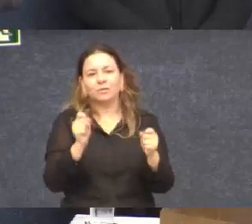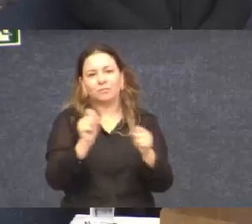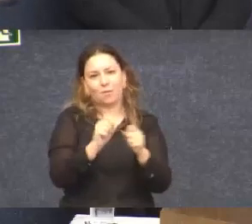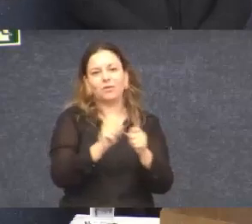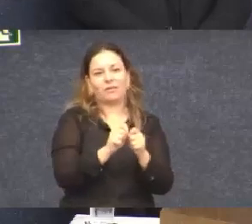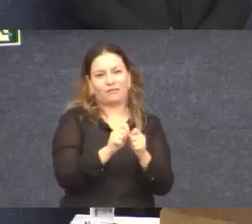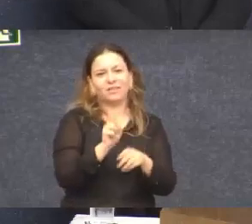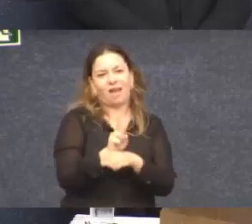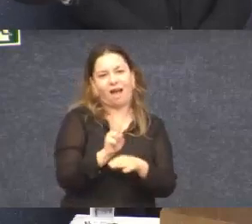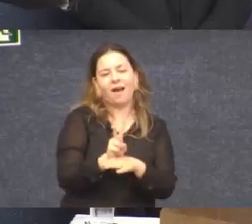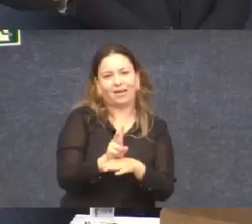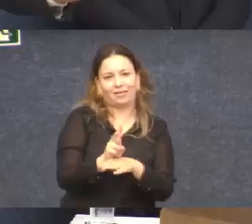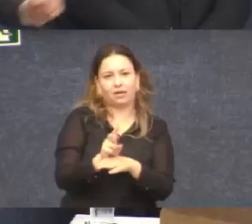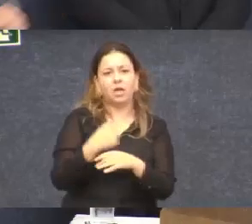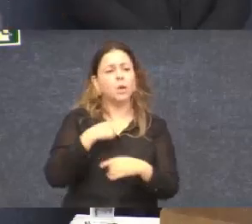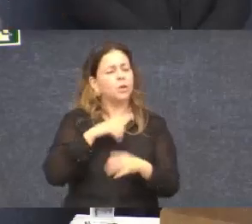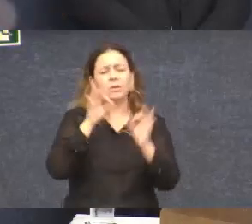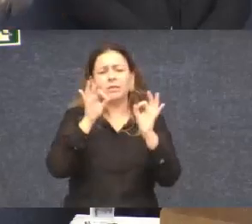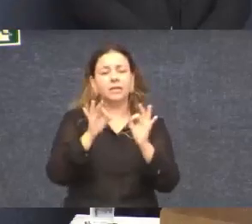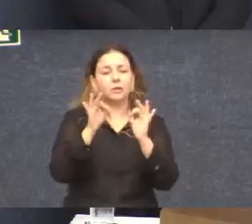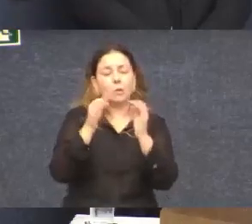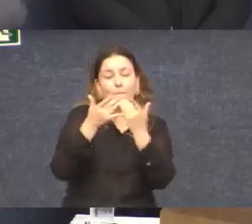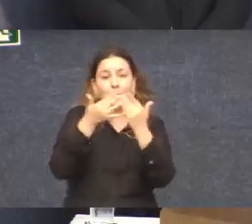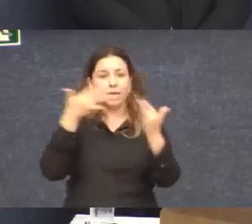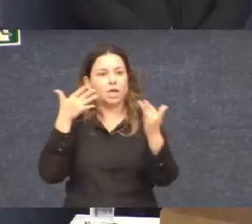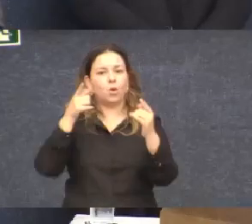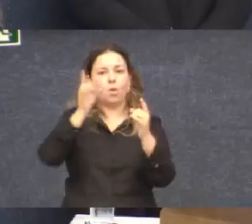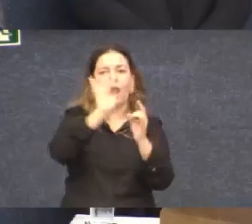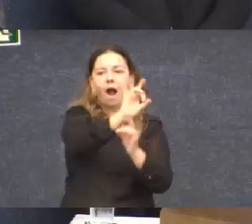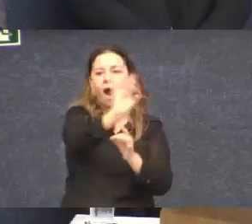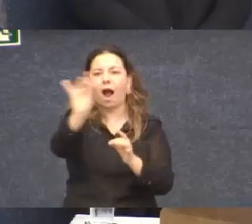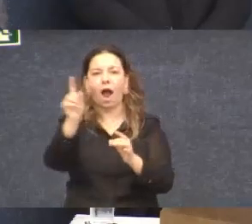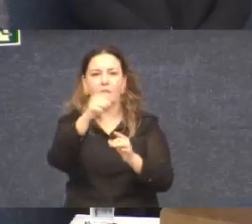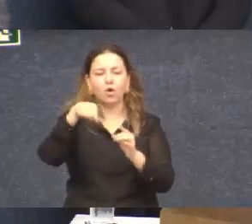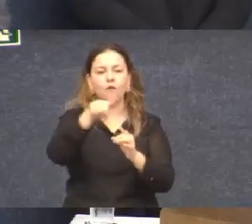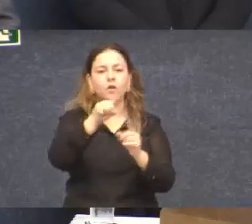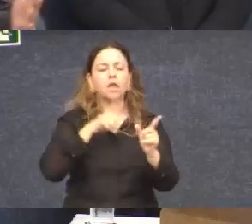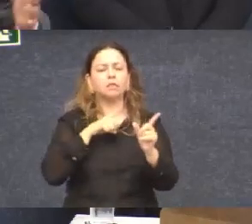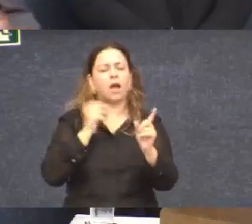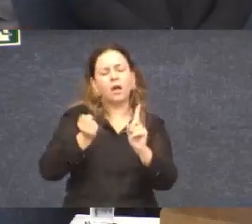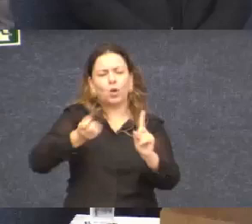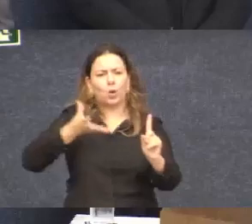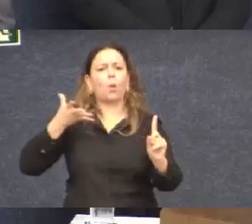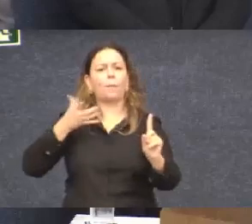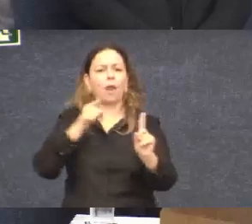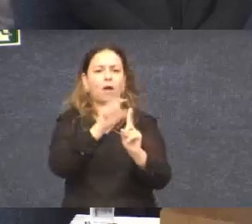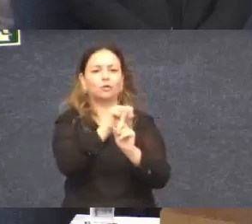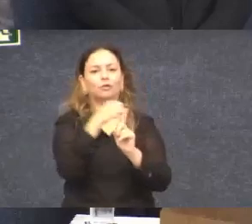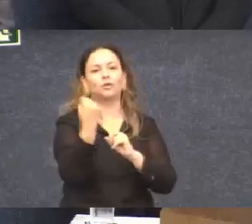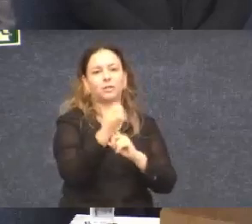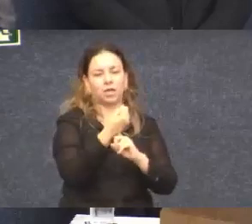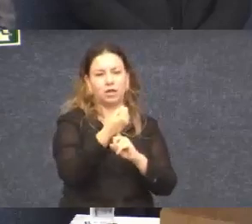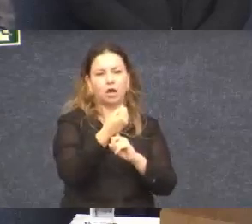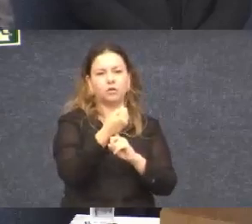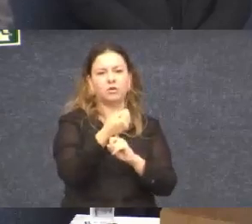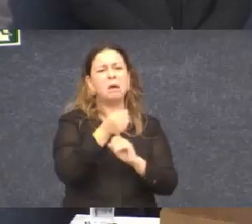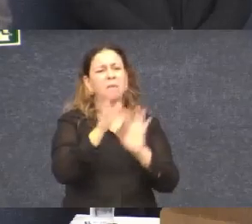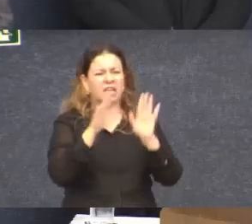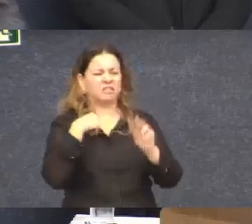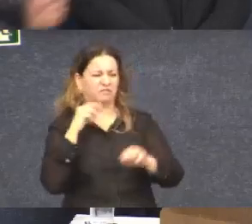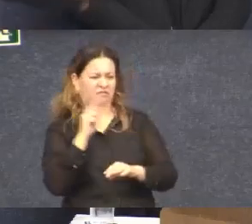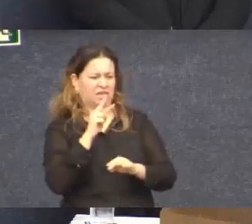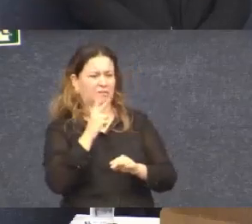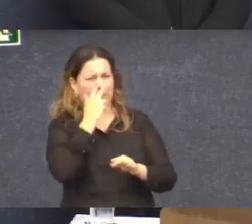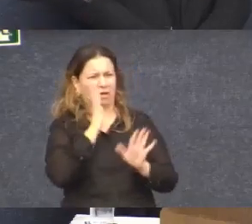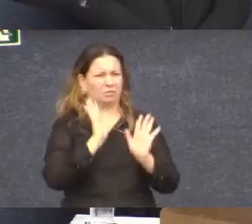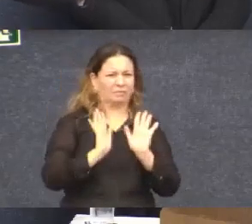o brilho de cada um homenageado aqui nessa noite vai continuar iluminando essa sociedade que muitas vezes a gente olha e está meio